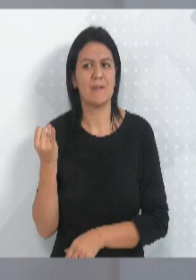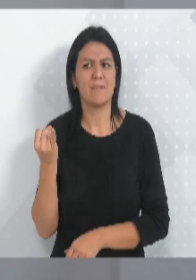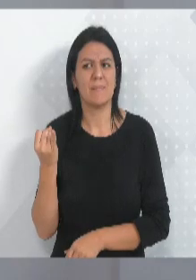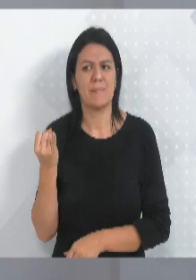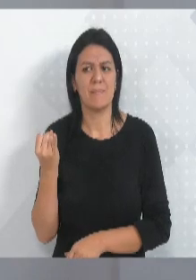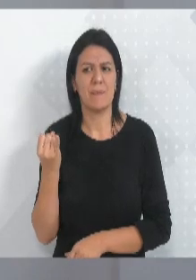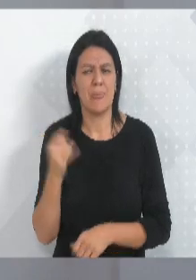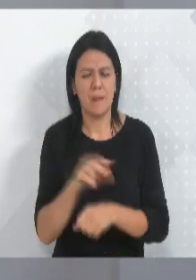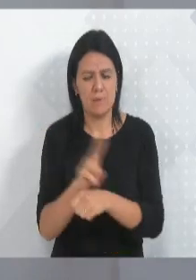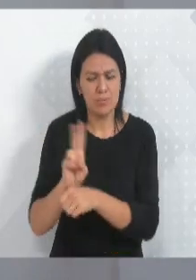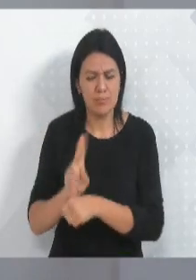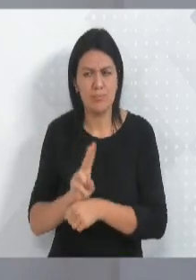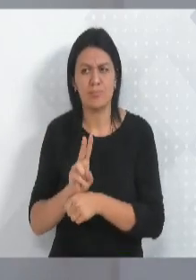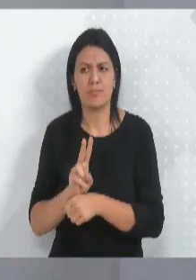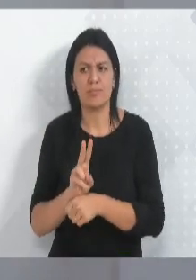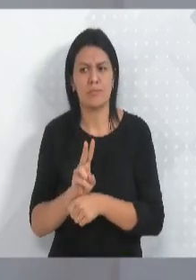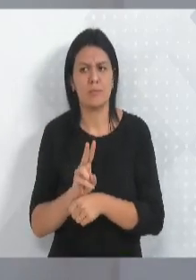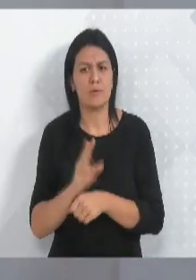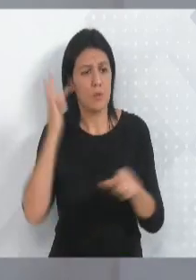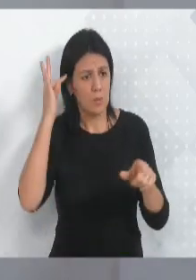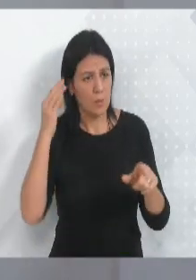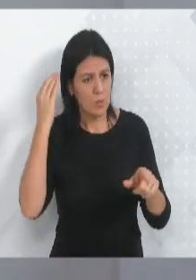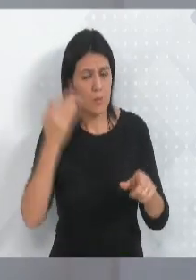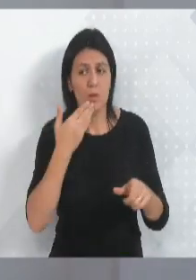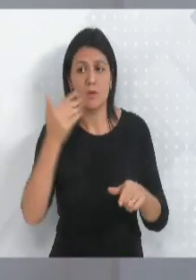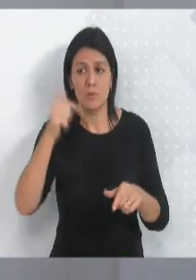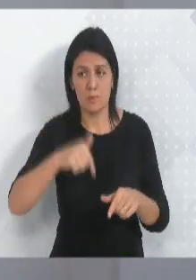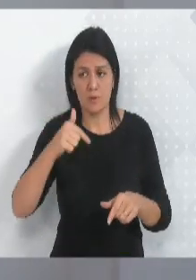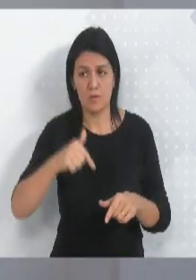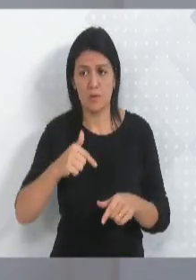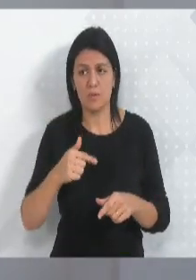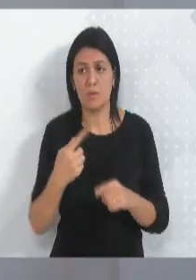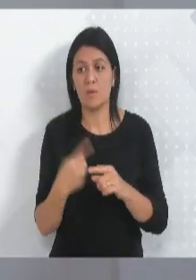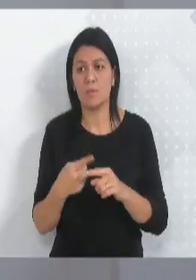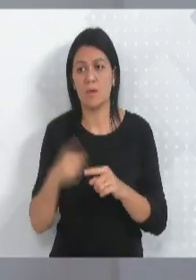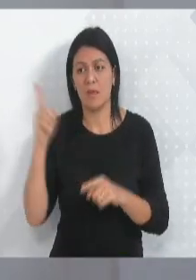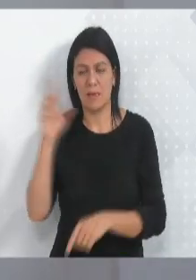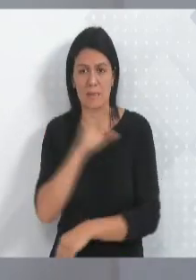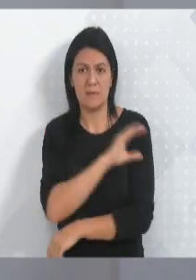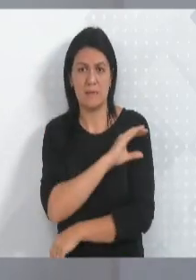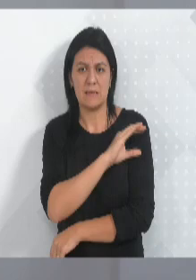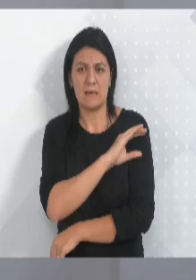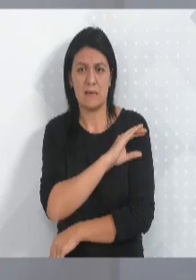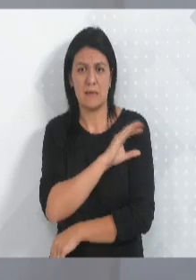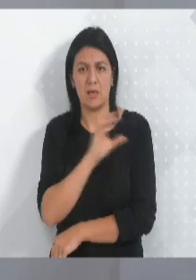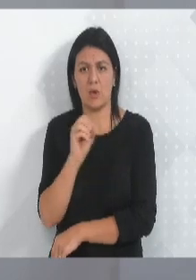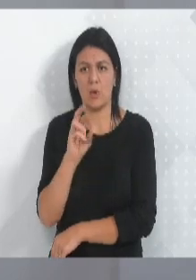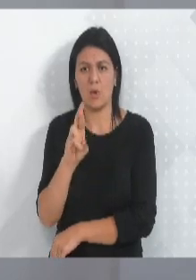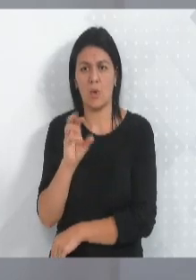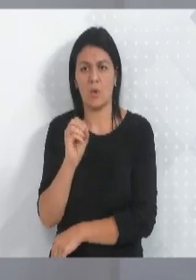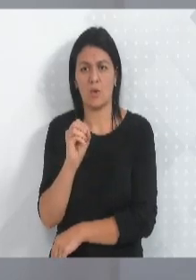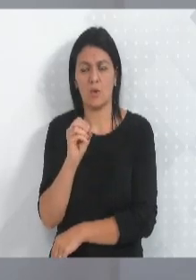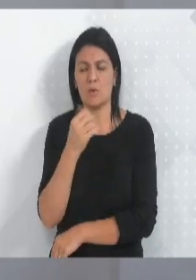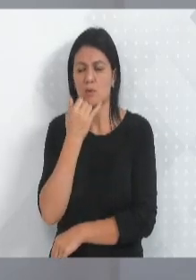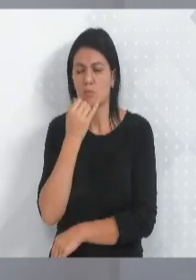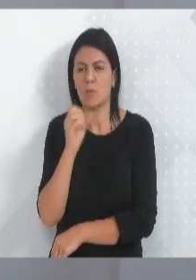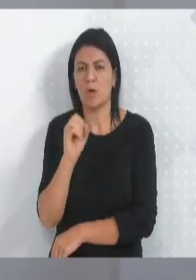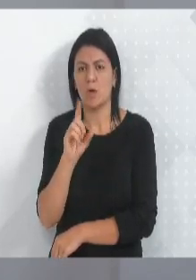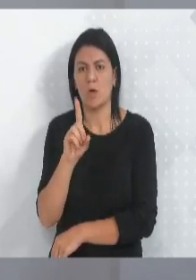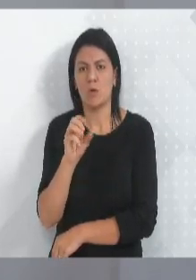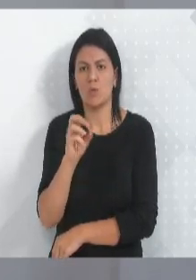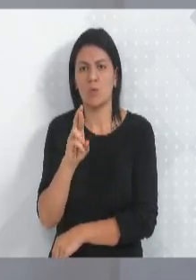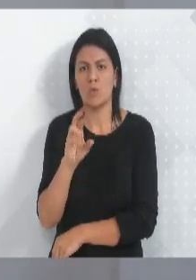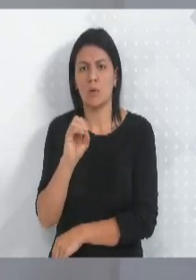fazer a fiscalização, como o senhor pediu aqui no seu requerimento, porque esse CI Odorico aqui, faz um ano atrás, foi